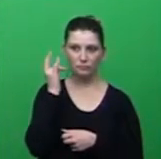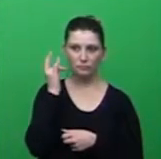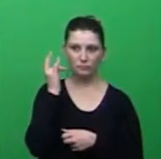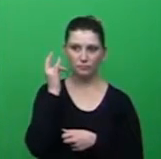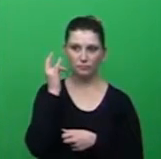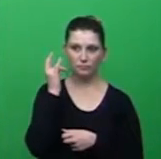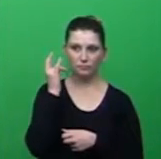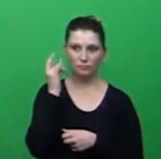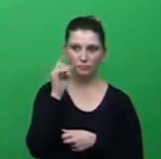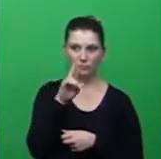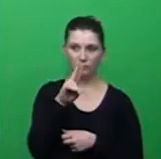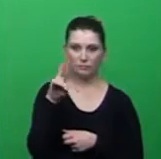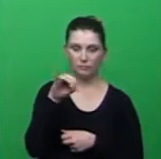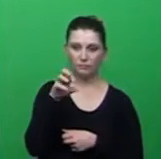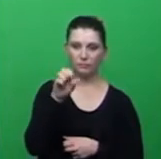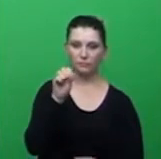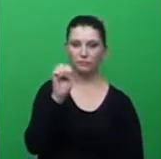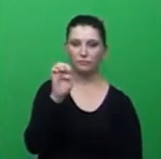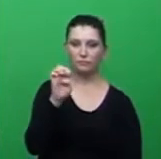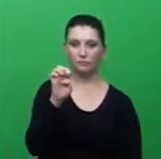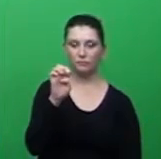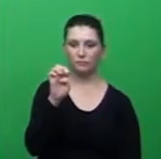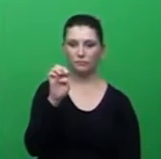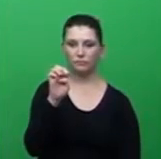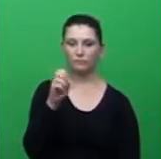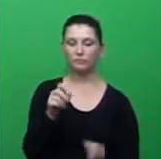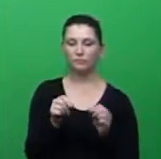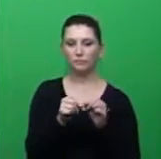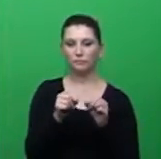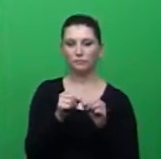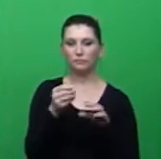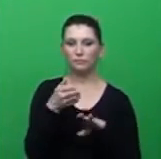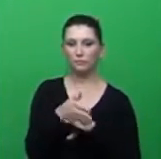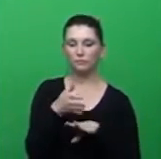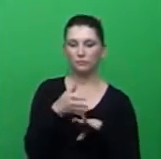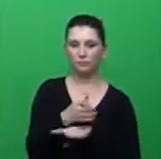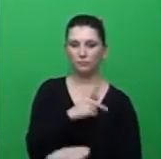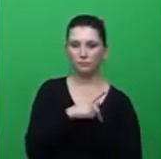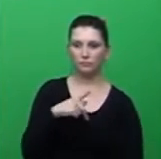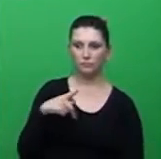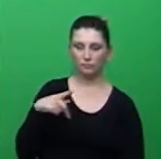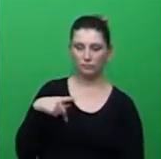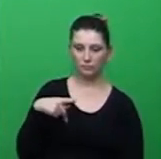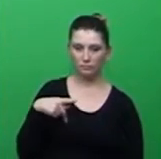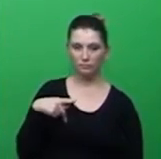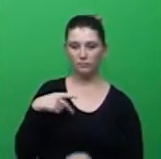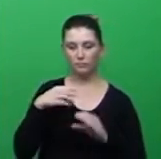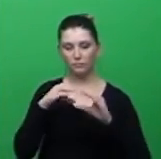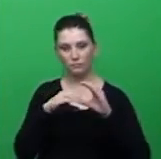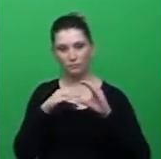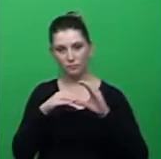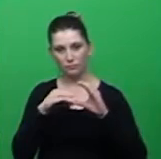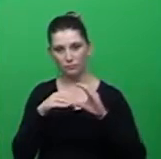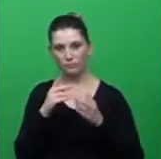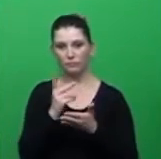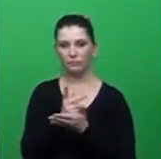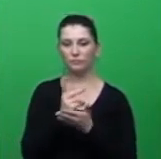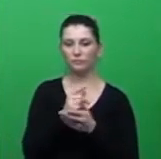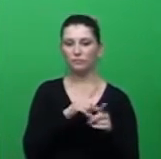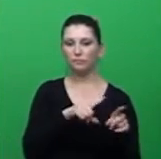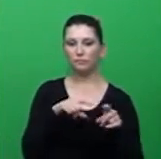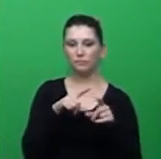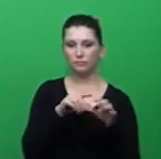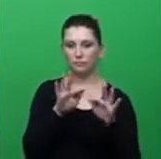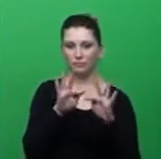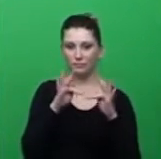nome do José Barzan, que é um dos presidentes das duas cooperativas hoje que disponibilizam a questão da agricultura